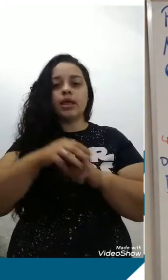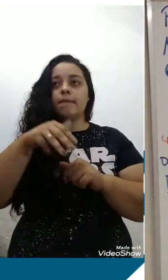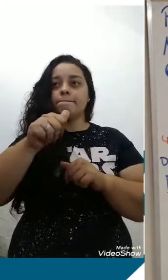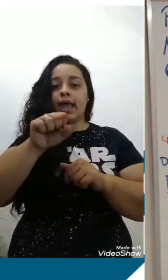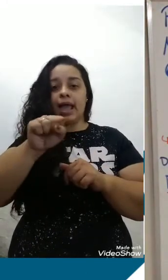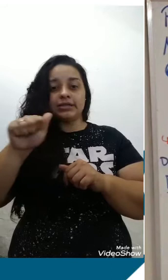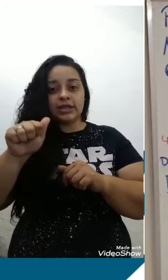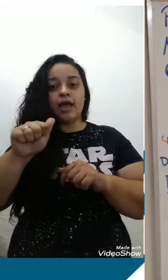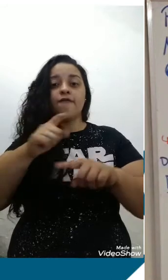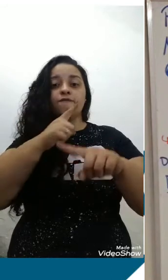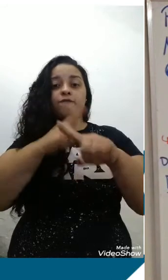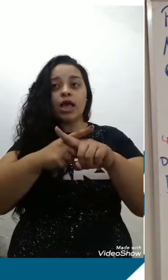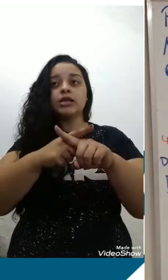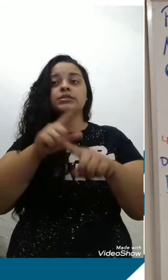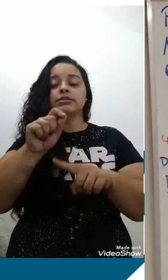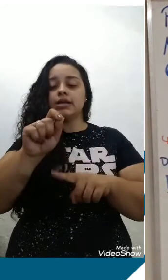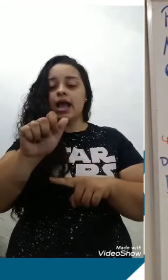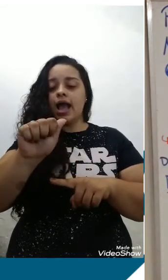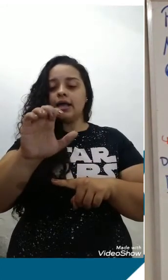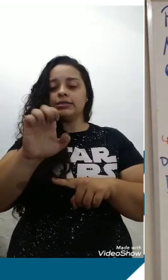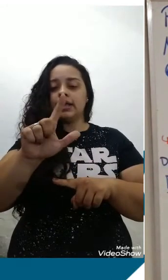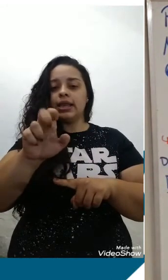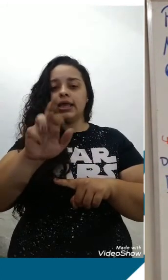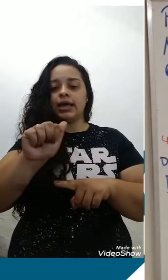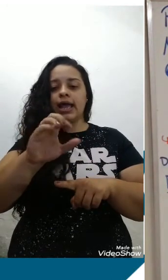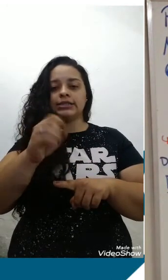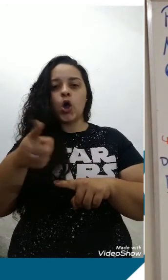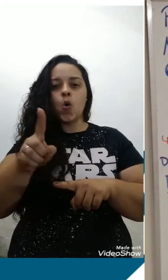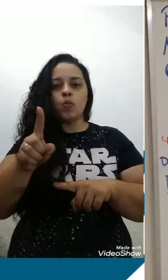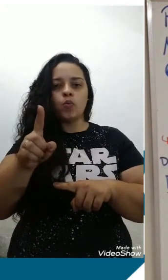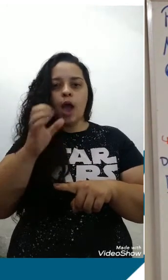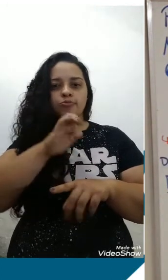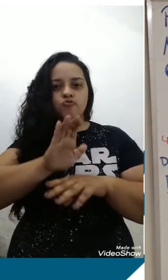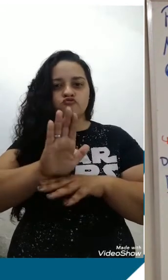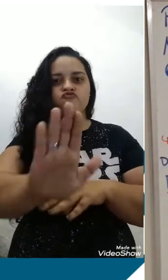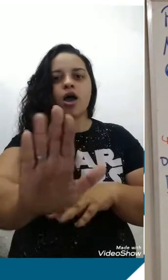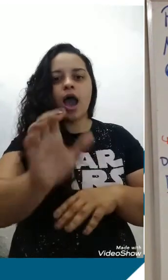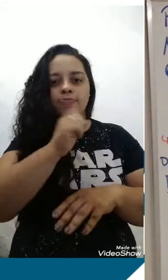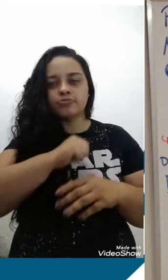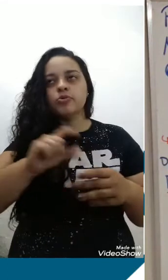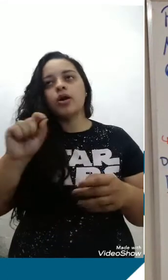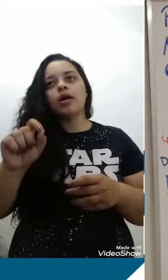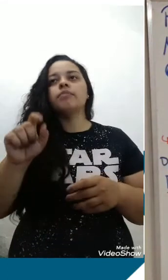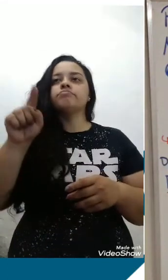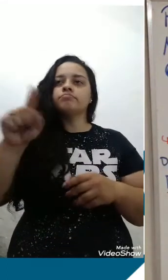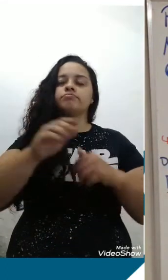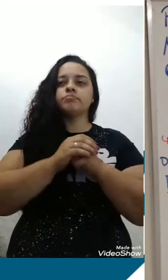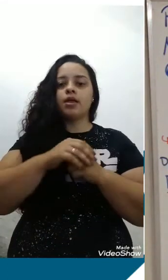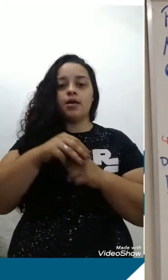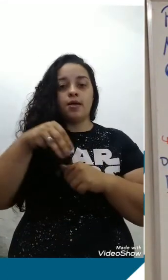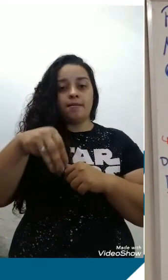de massa vezes a aceleração. Então, no lugar do F, eu escrevo